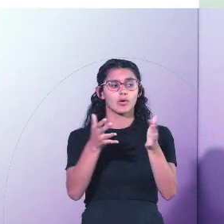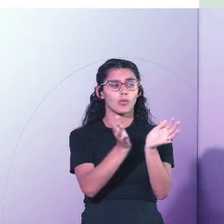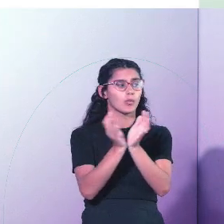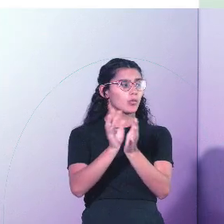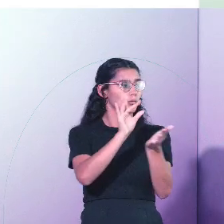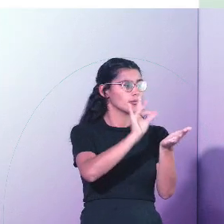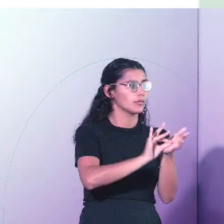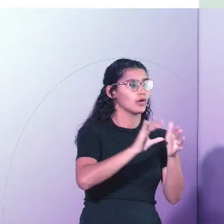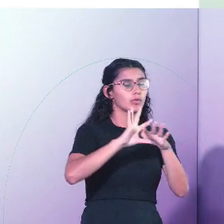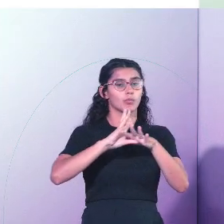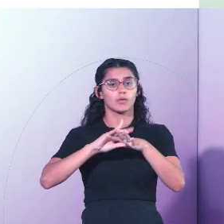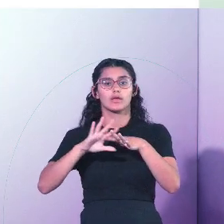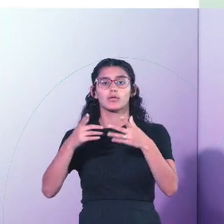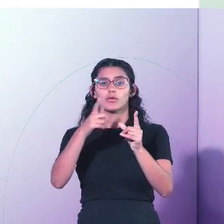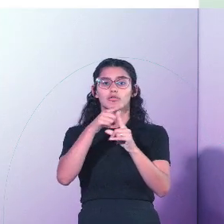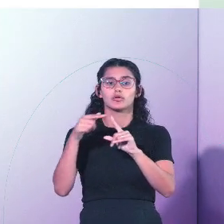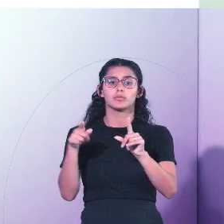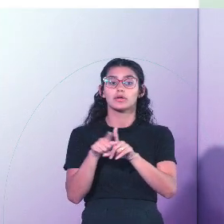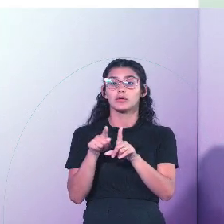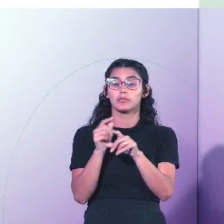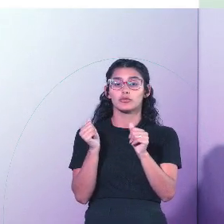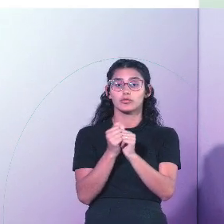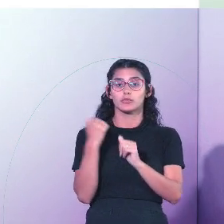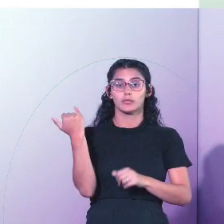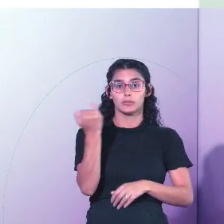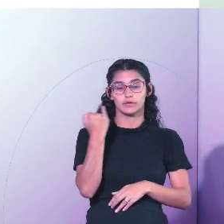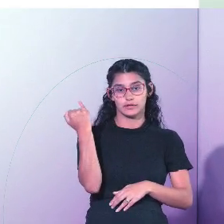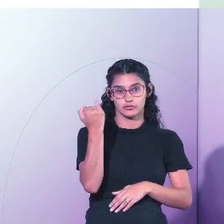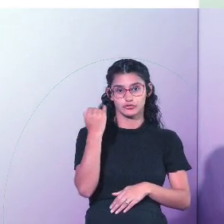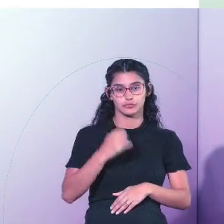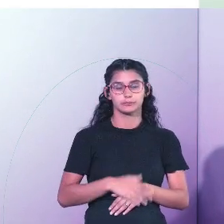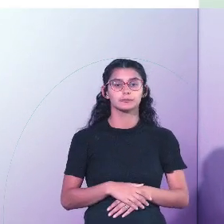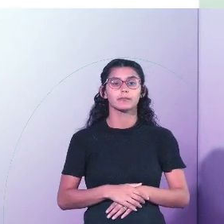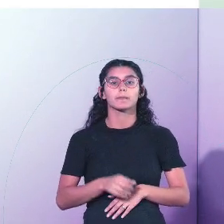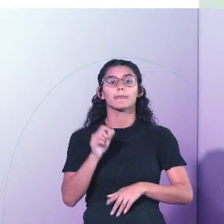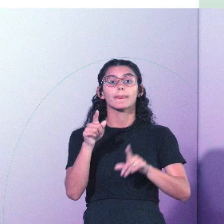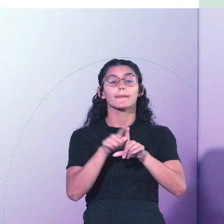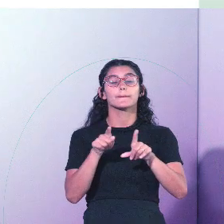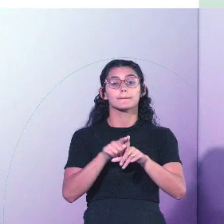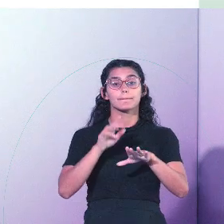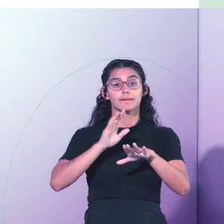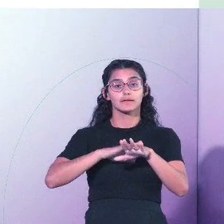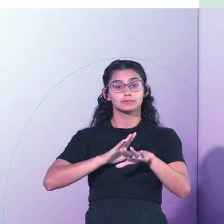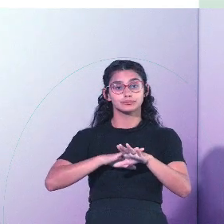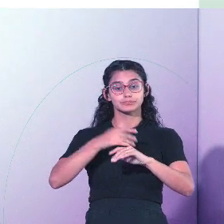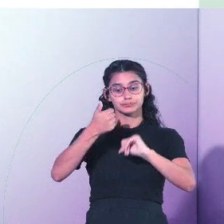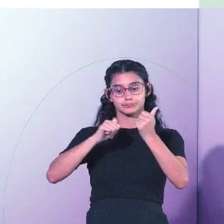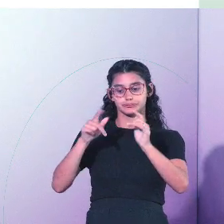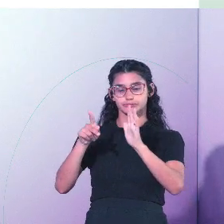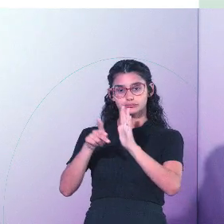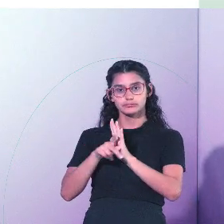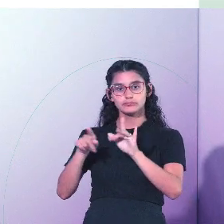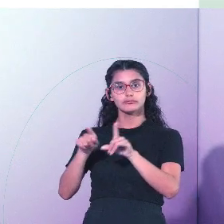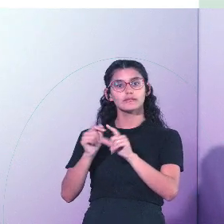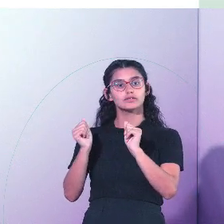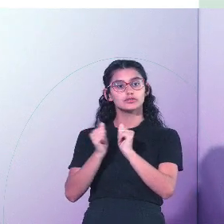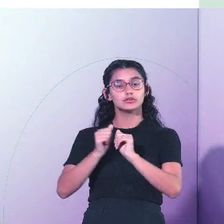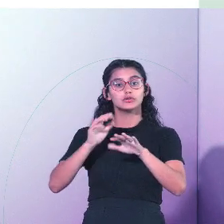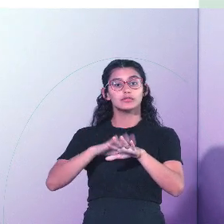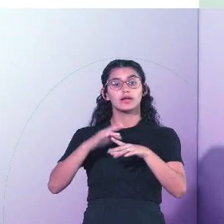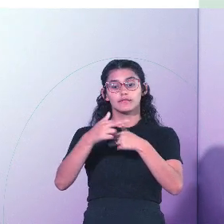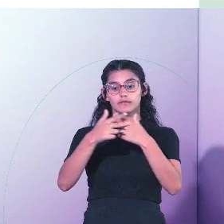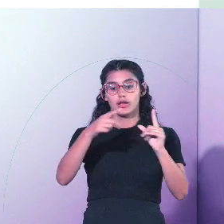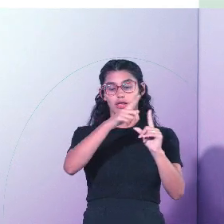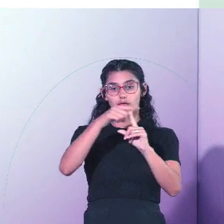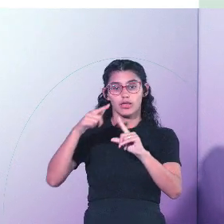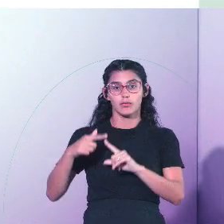qual doença e qual é o produto que seja mais importante. Quem realiza até a análise por ATS não deve se envolver em paixões.